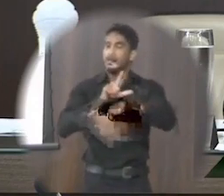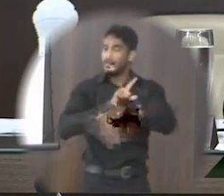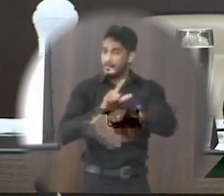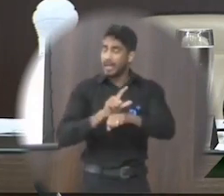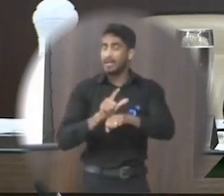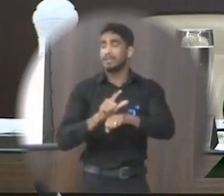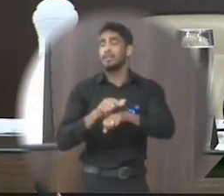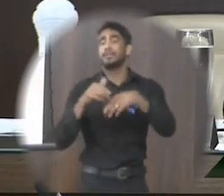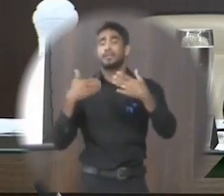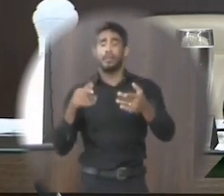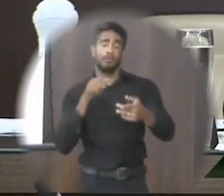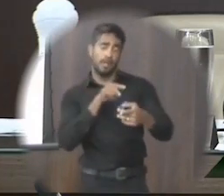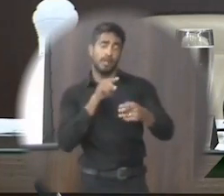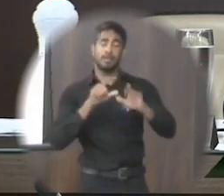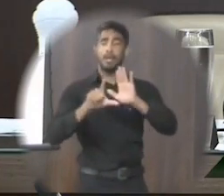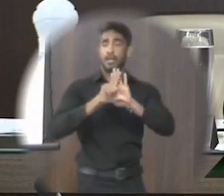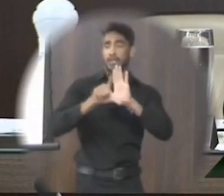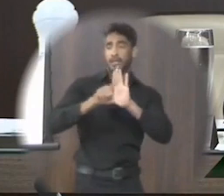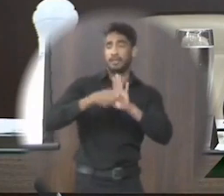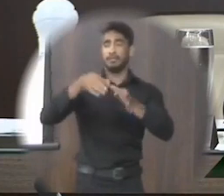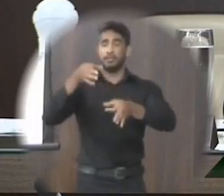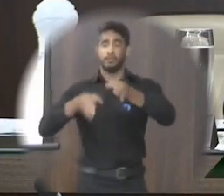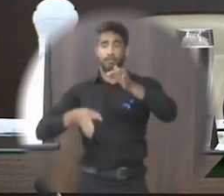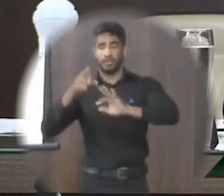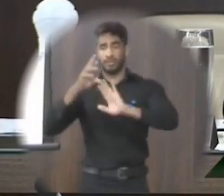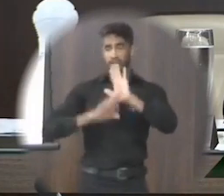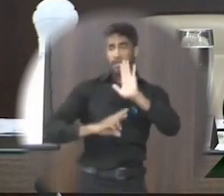exame preliminar da Comissão de Legislação, Justiça e Redação,